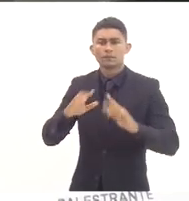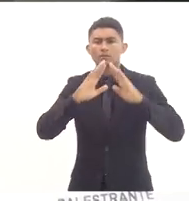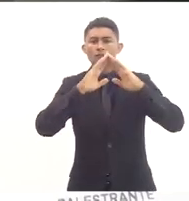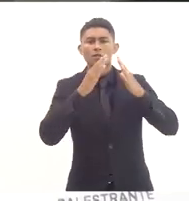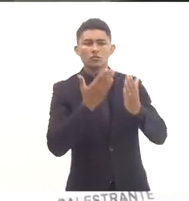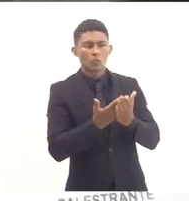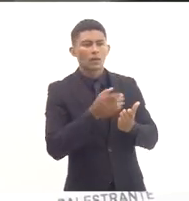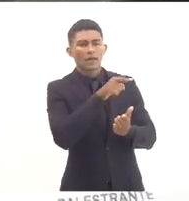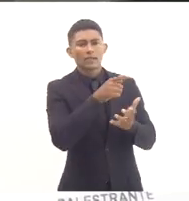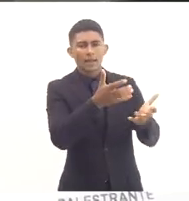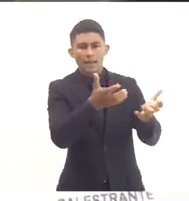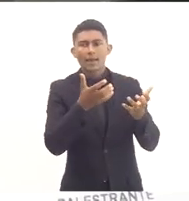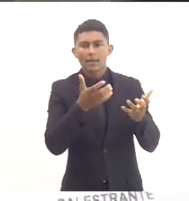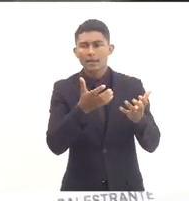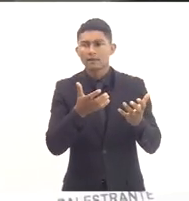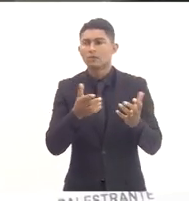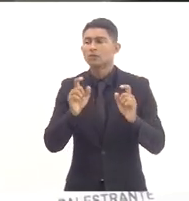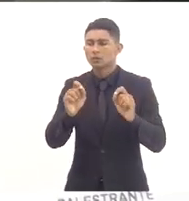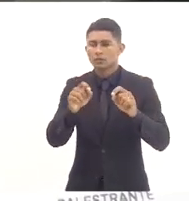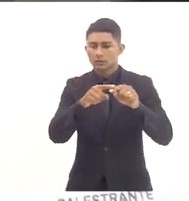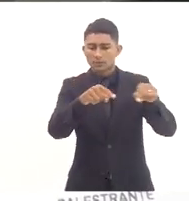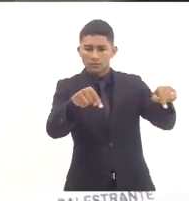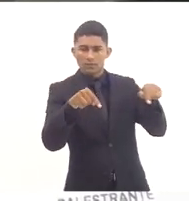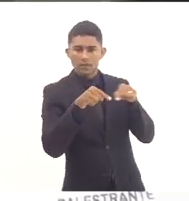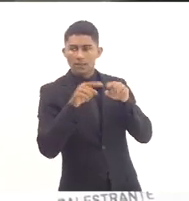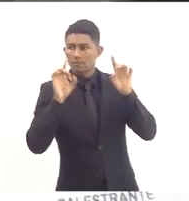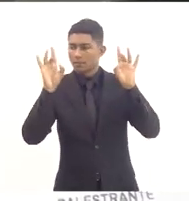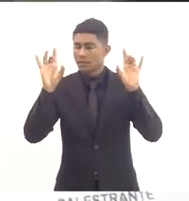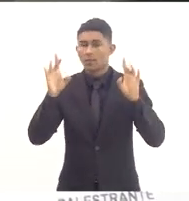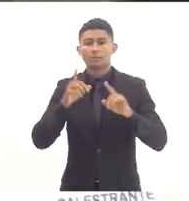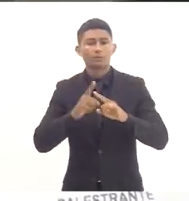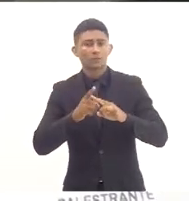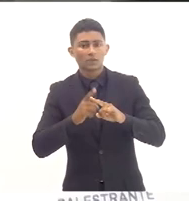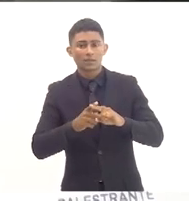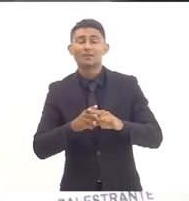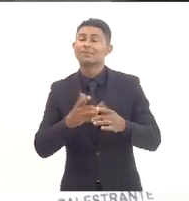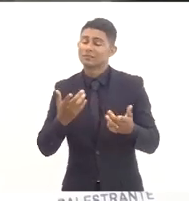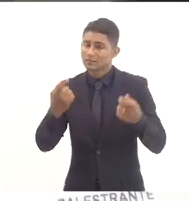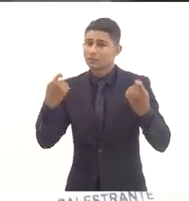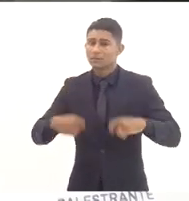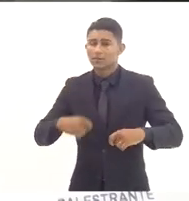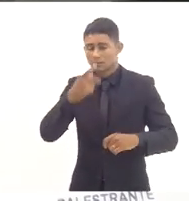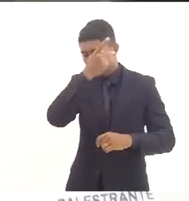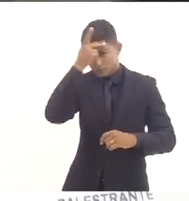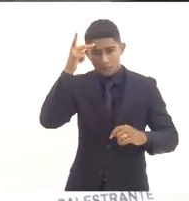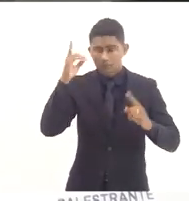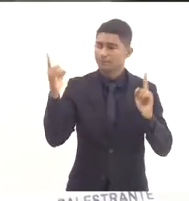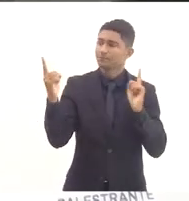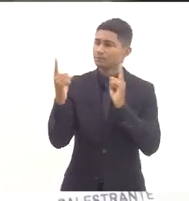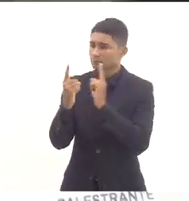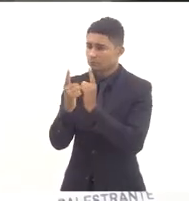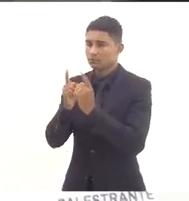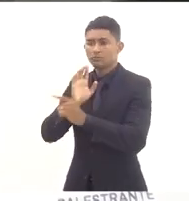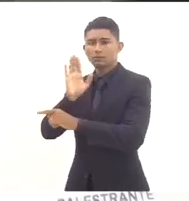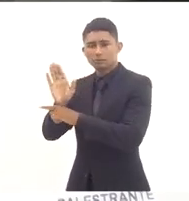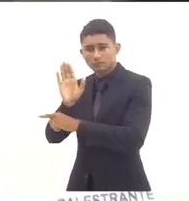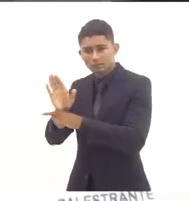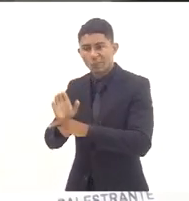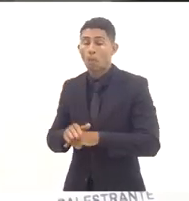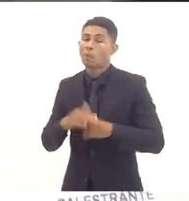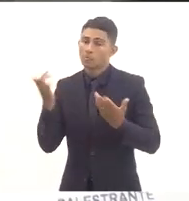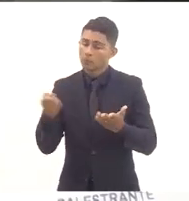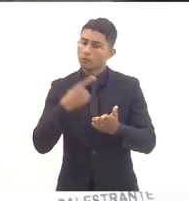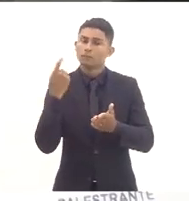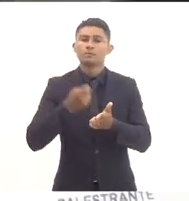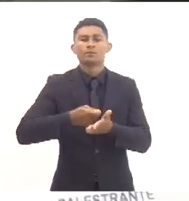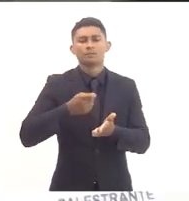para colocar numa classe especial e por quê Porque dá trabalho precisa de monitor precisa de ajuda física né Isso é a nossa briga né